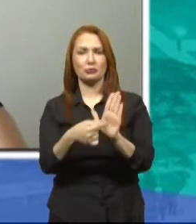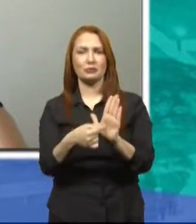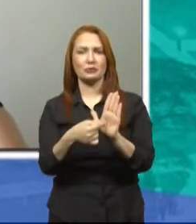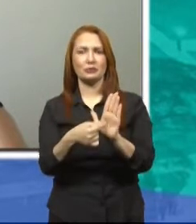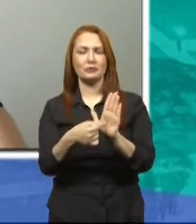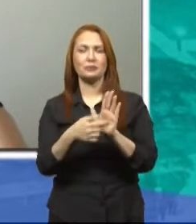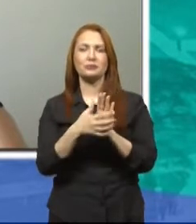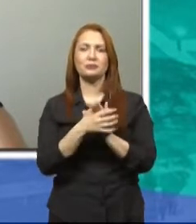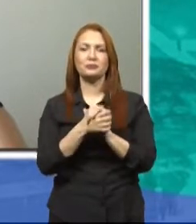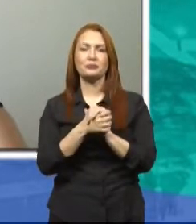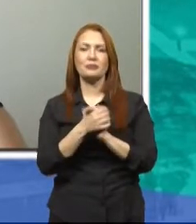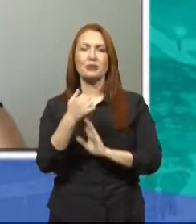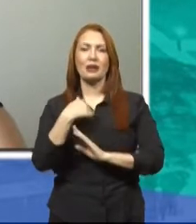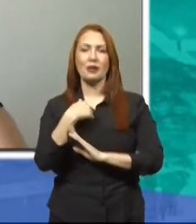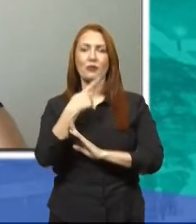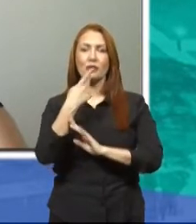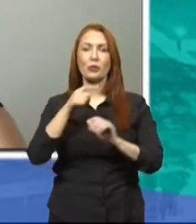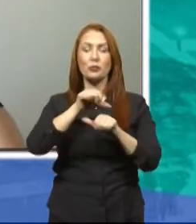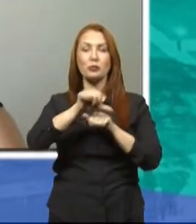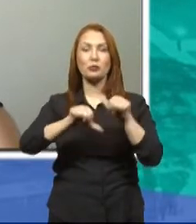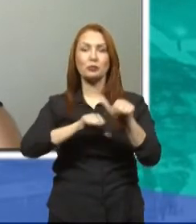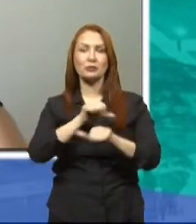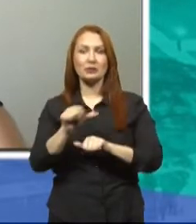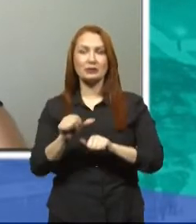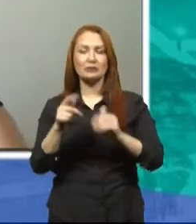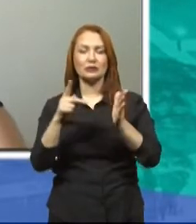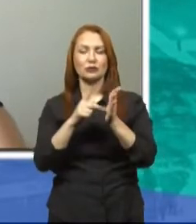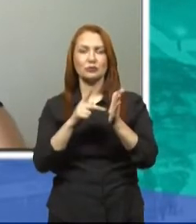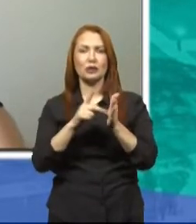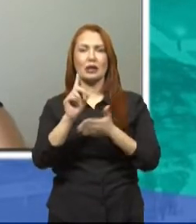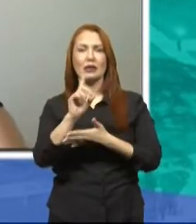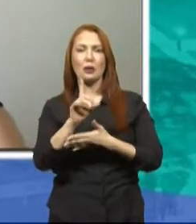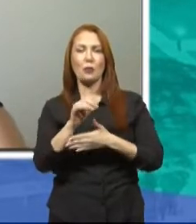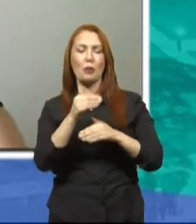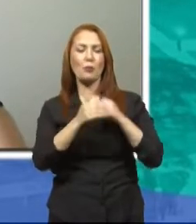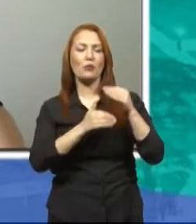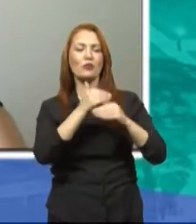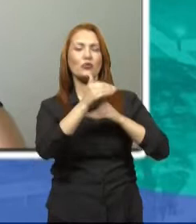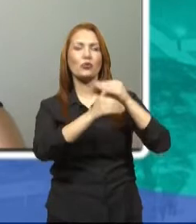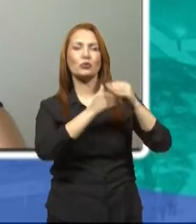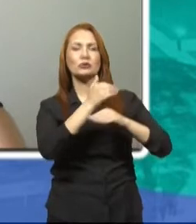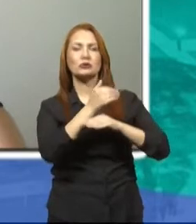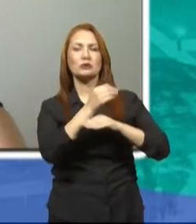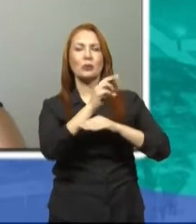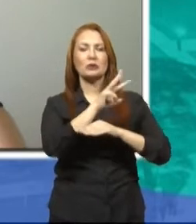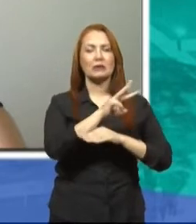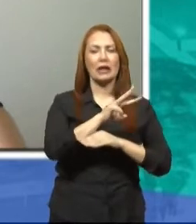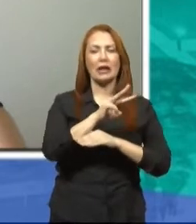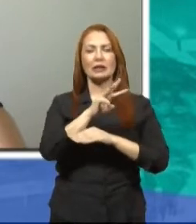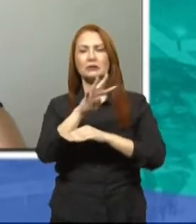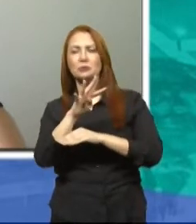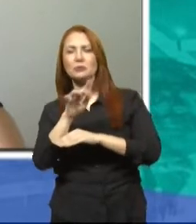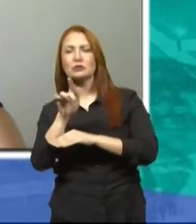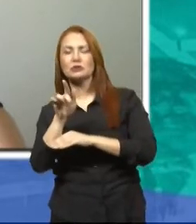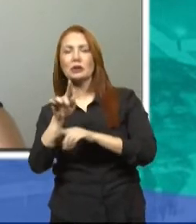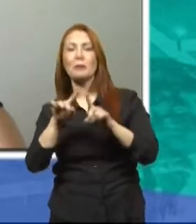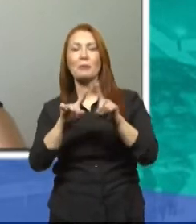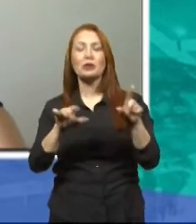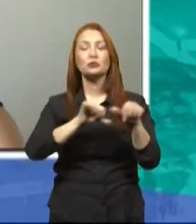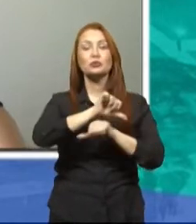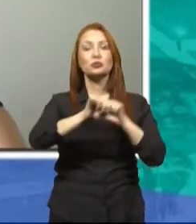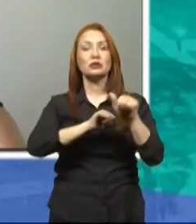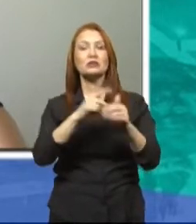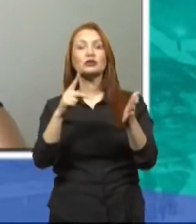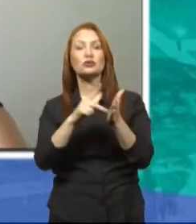aí eu falo uma mudança de paradigma, de fato, ela não é uma evolução gradual, como a gente viu do 3G para 4G. É uma mudança de paradigma real